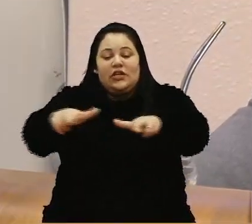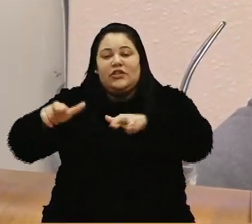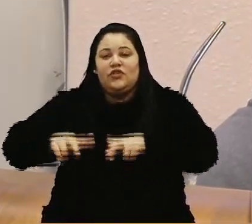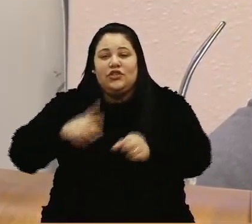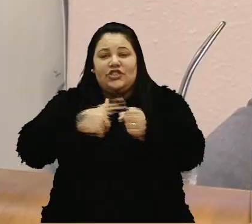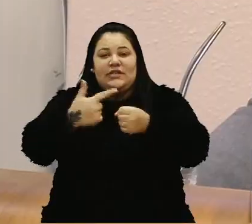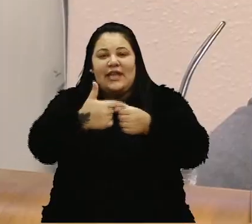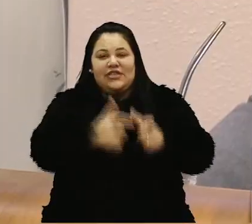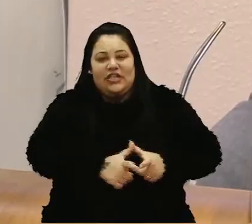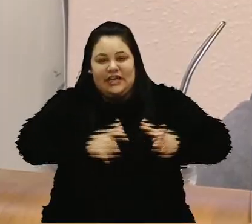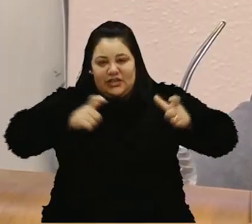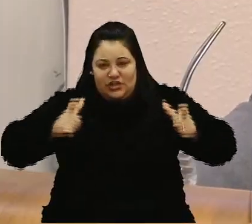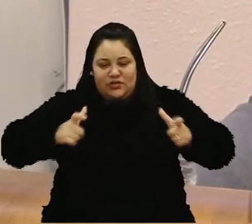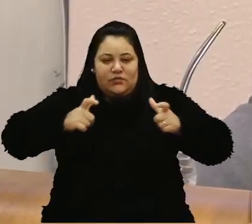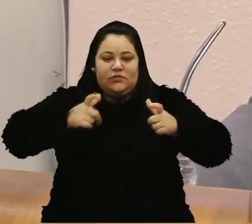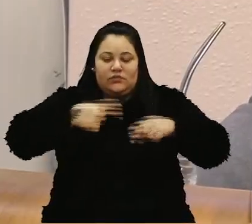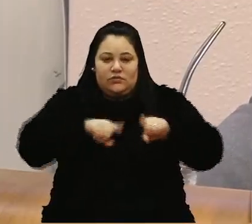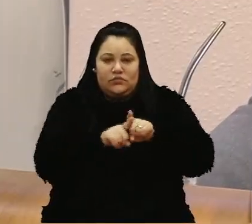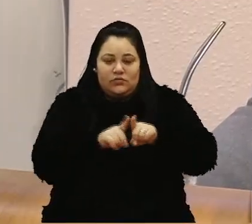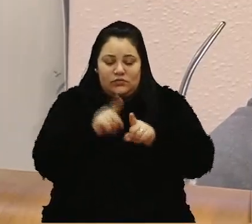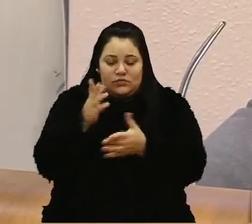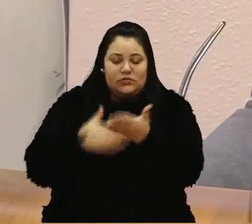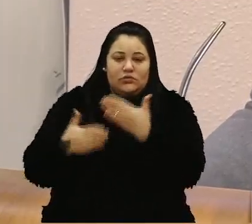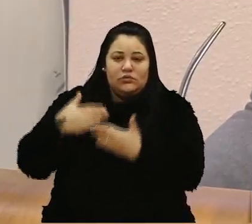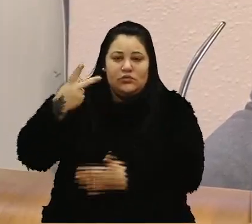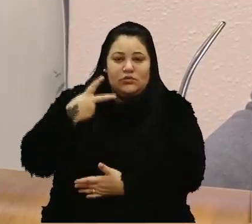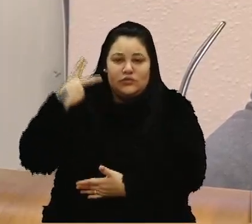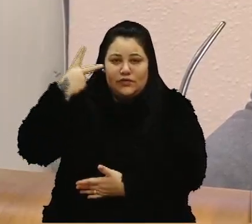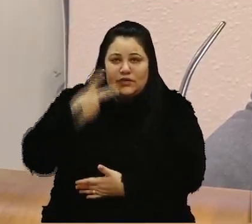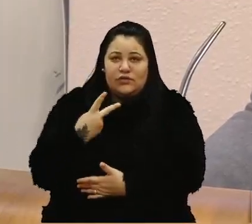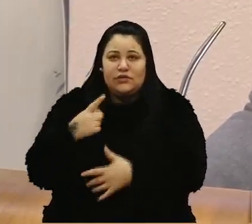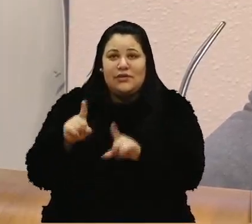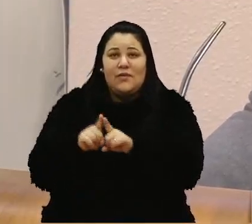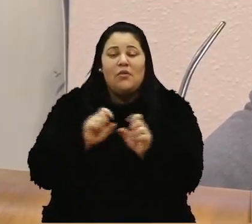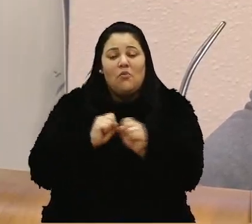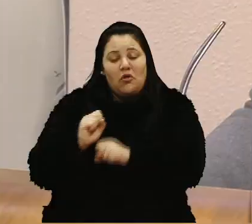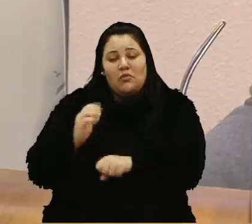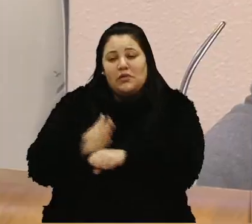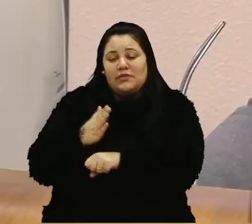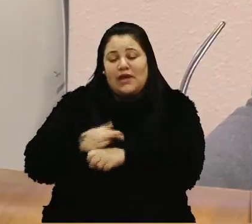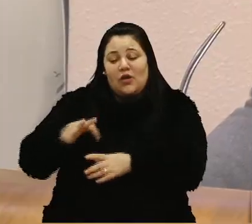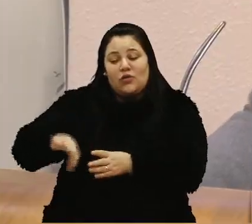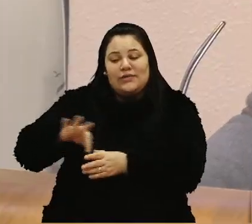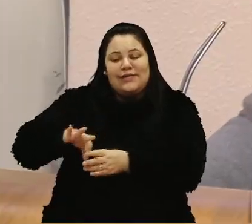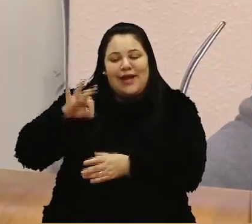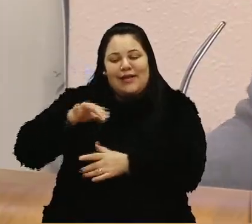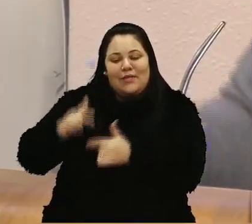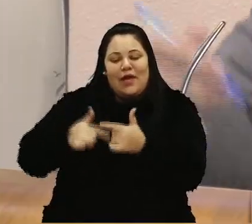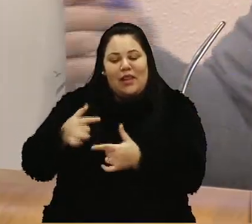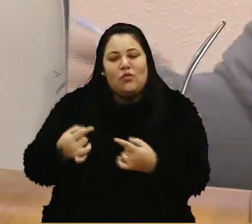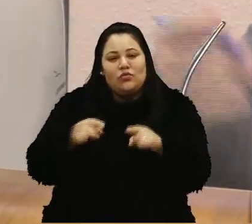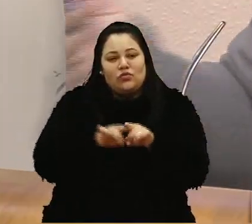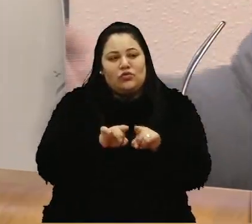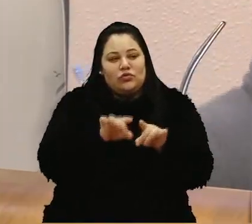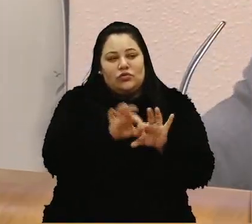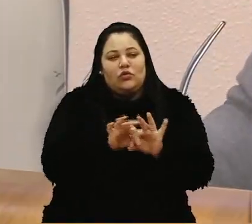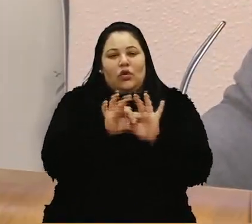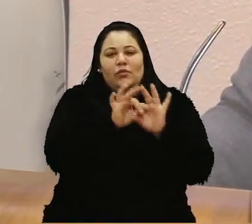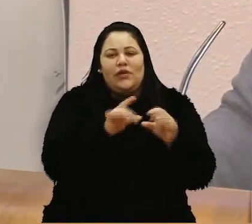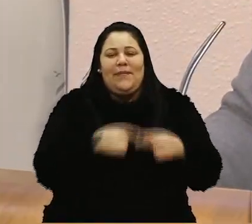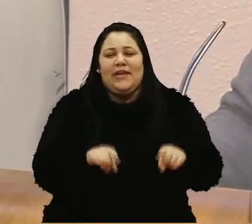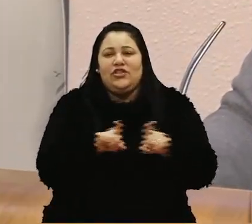empresas e da secretaria, para que todos os vereadores, a cidade, a nossa concessionária também possa, a nossa secretaria possa